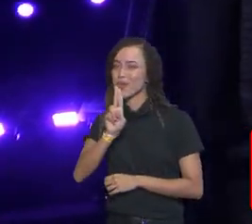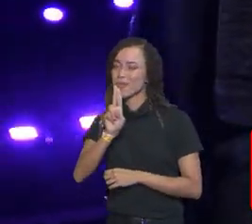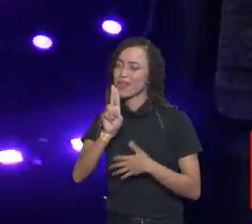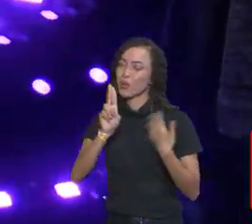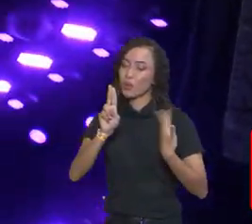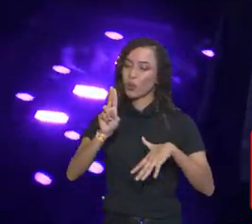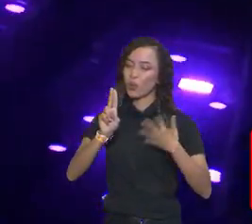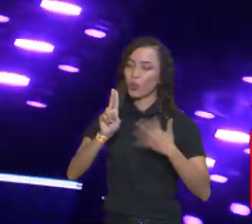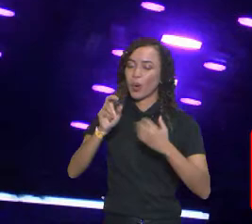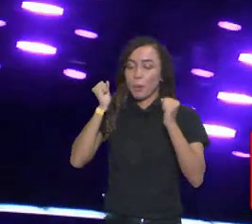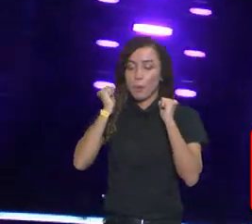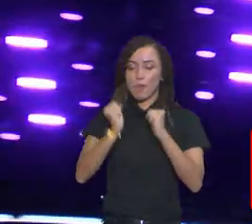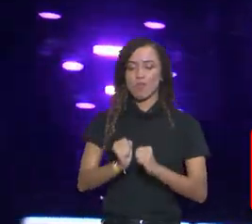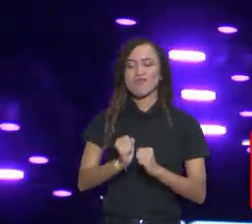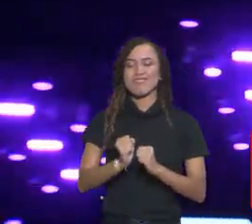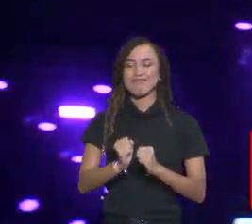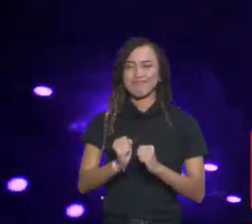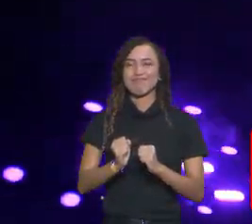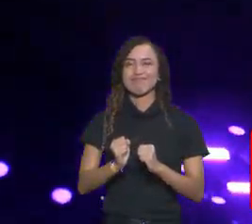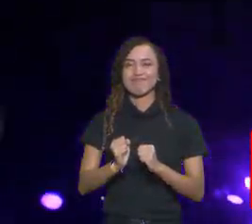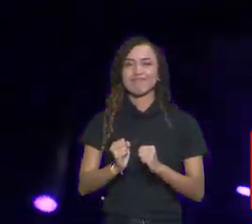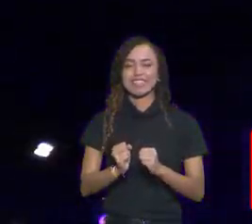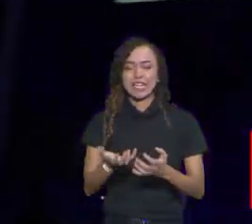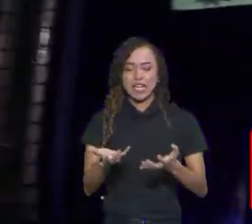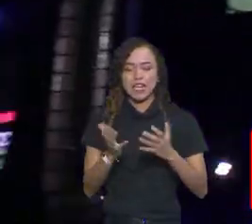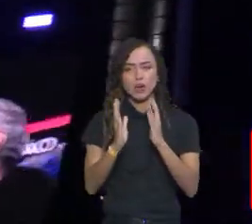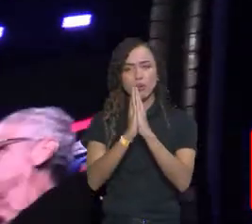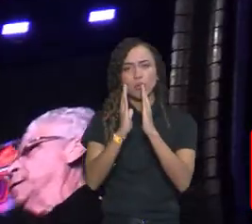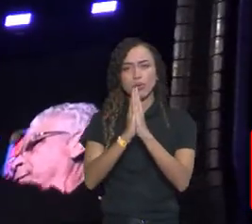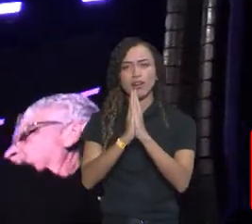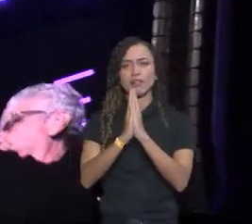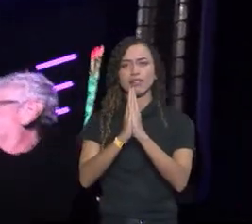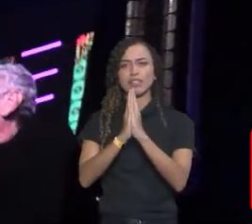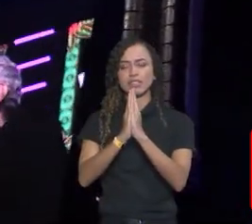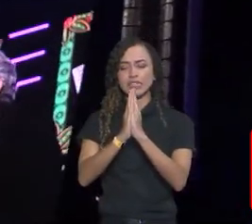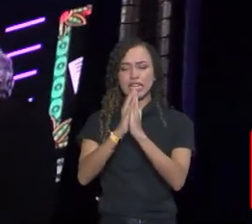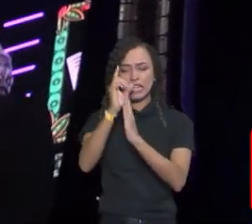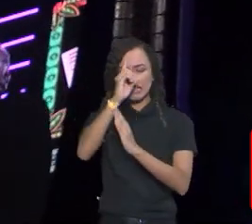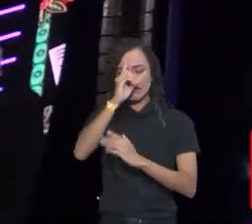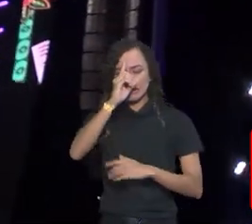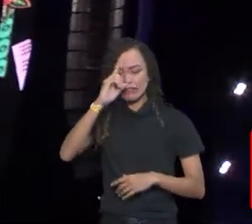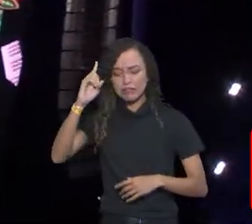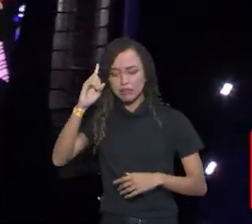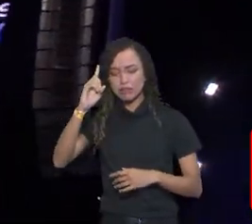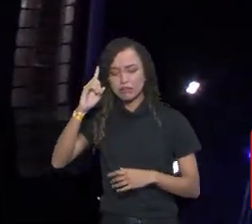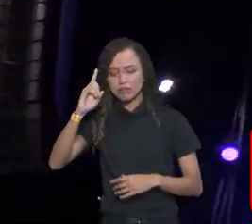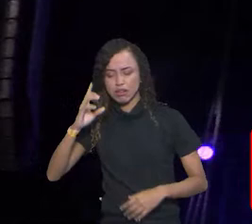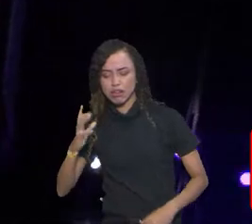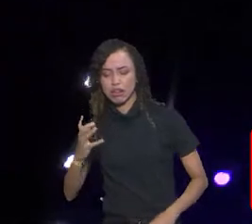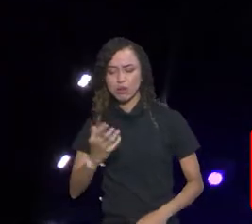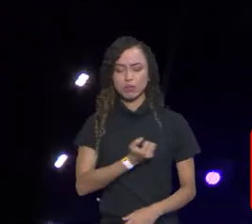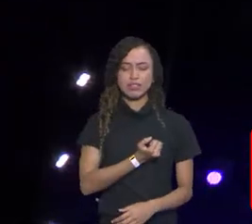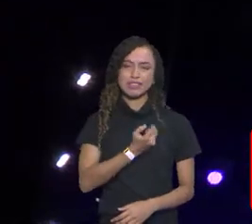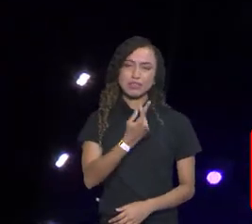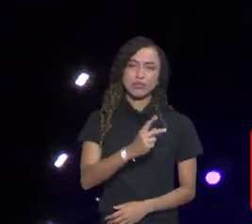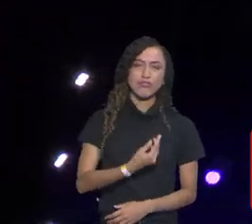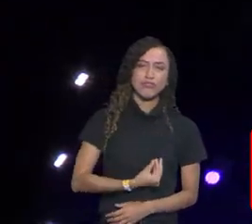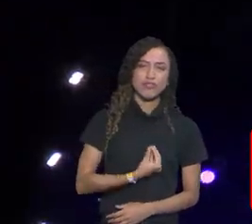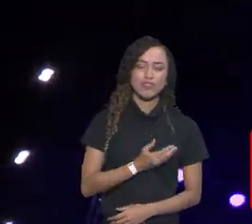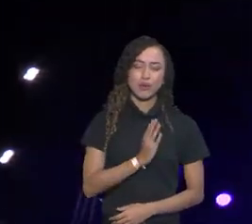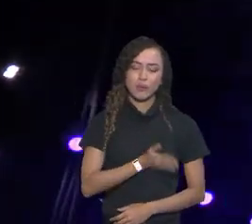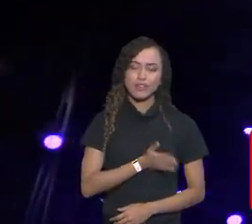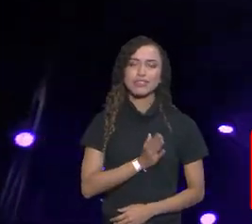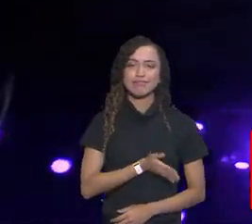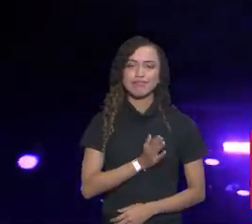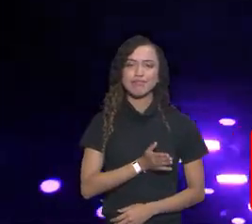poder e tem autoridade e eu quero orar para que Deus alcance a tua vida alcance o